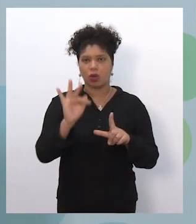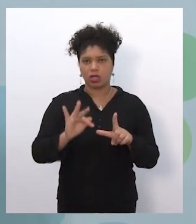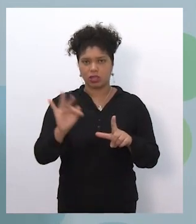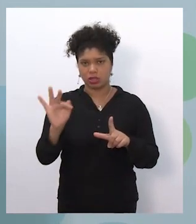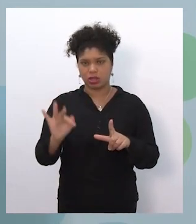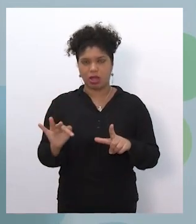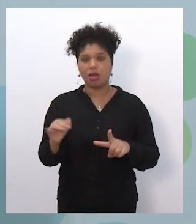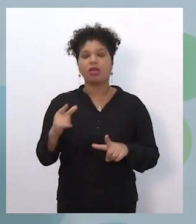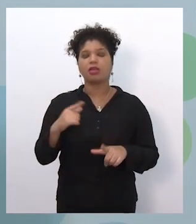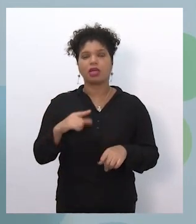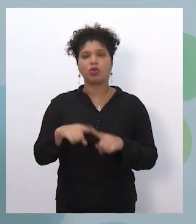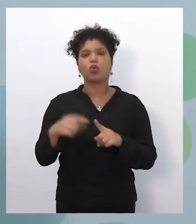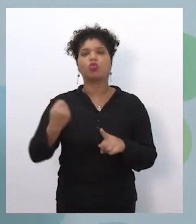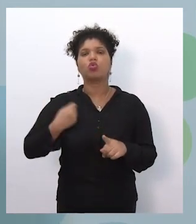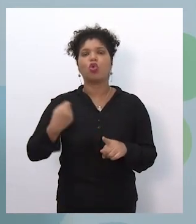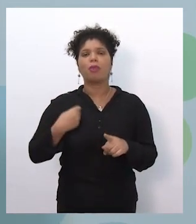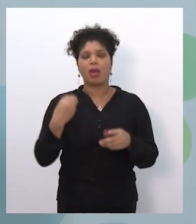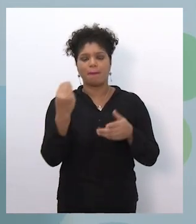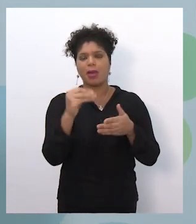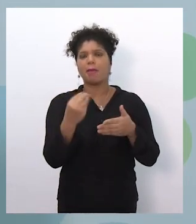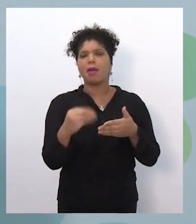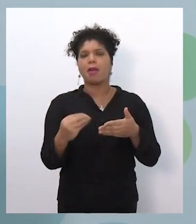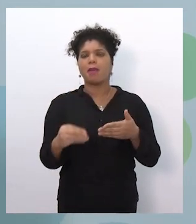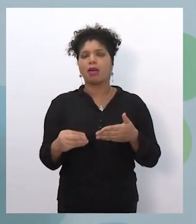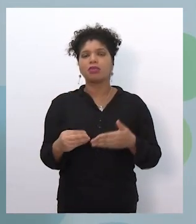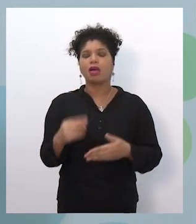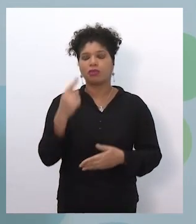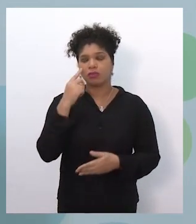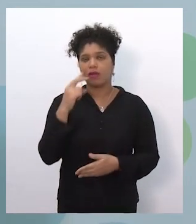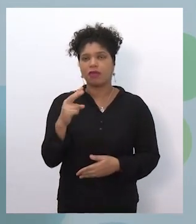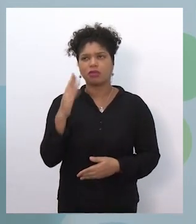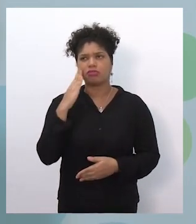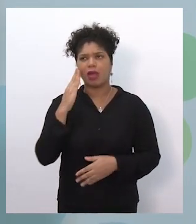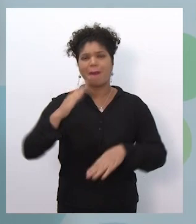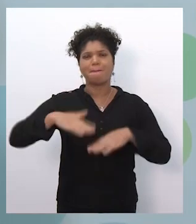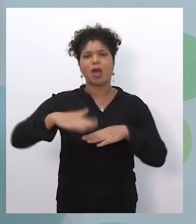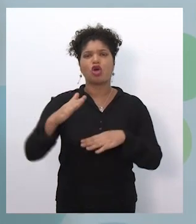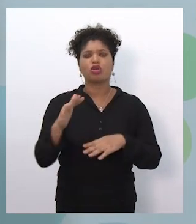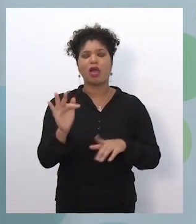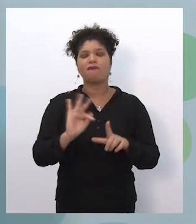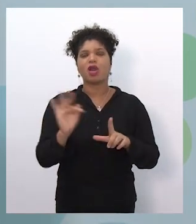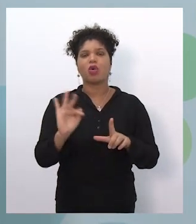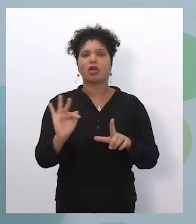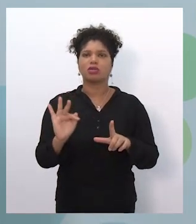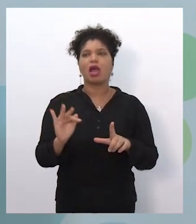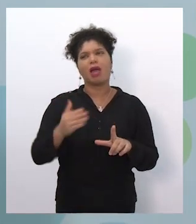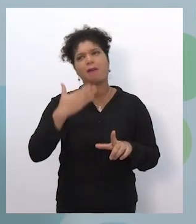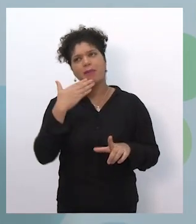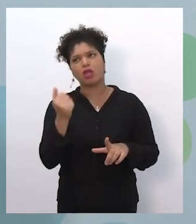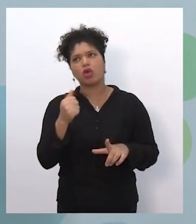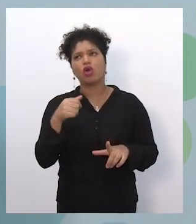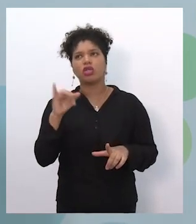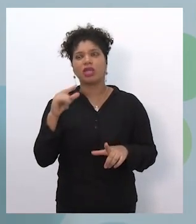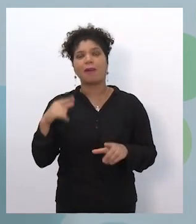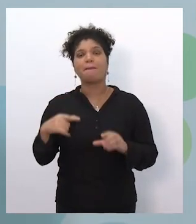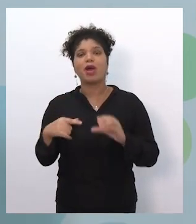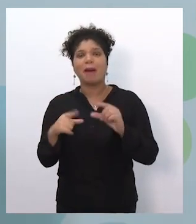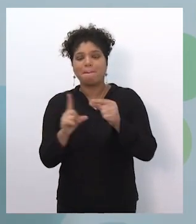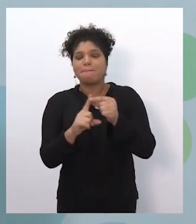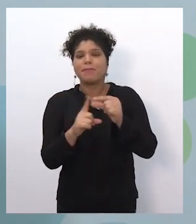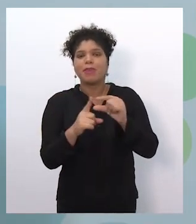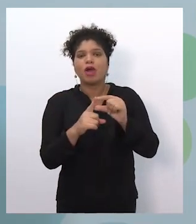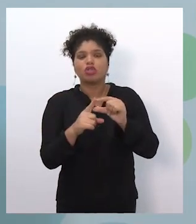tem o número dela, tá? Então pense sempre assim, quanto maior a frequência, melhor. Quanto maior cache, melhor. Quanto